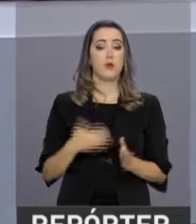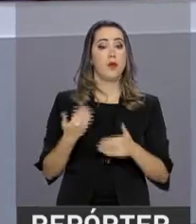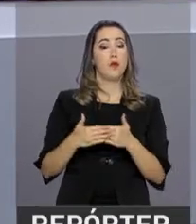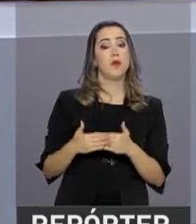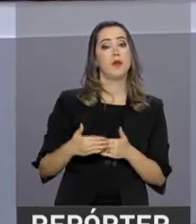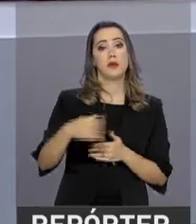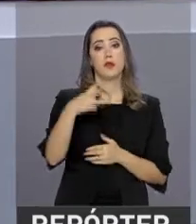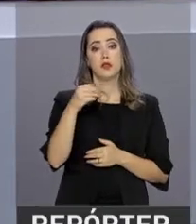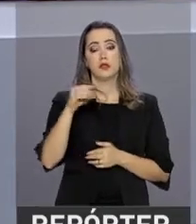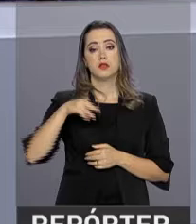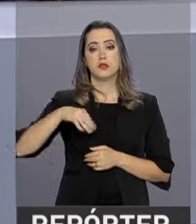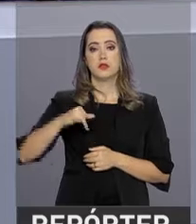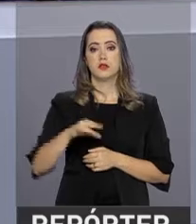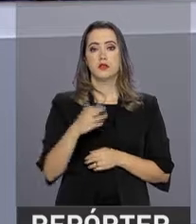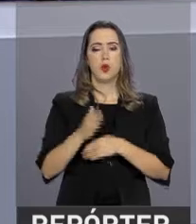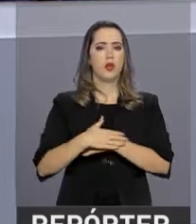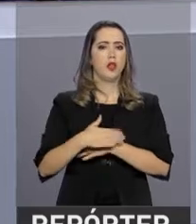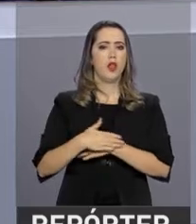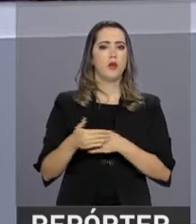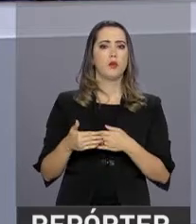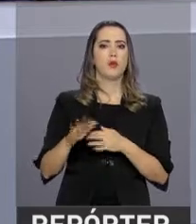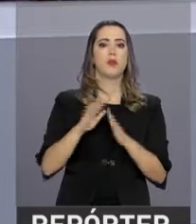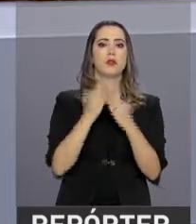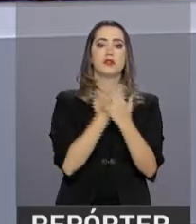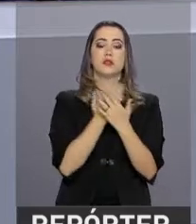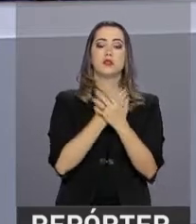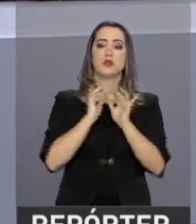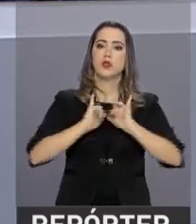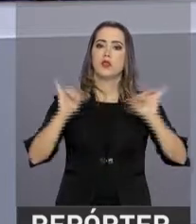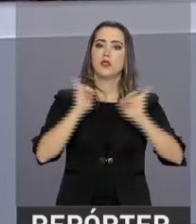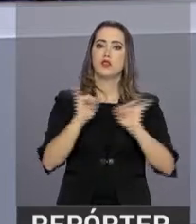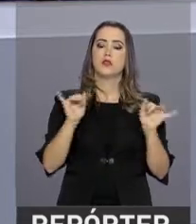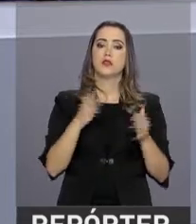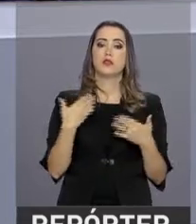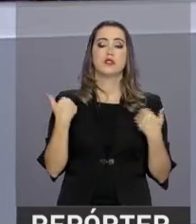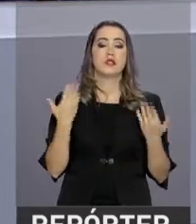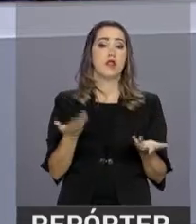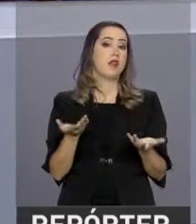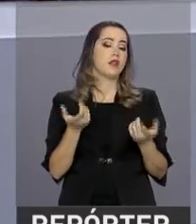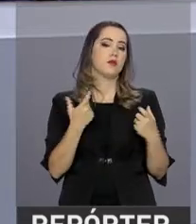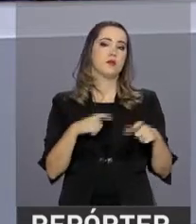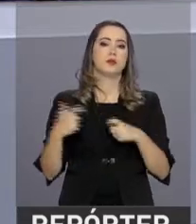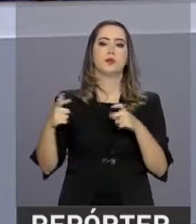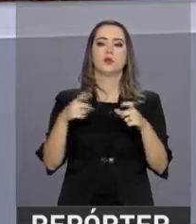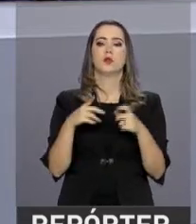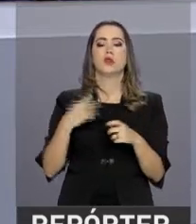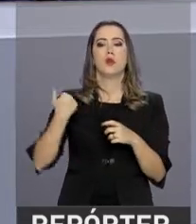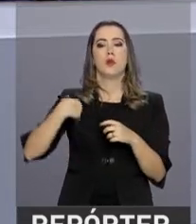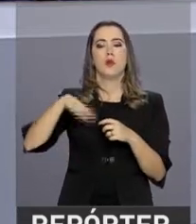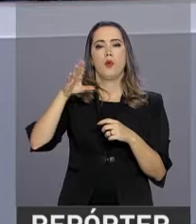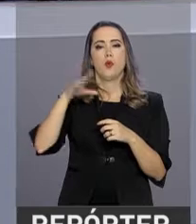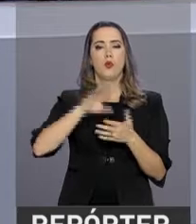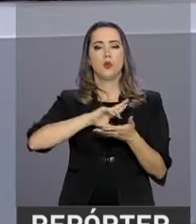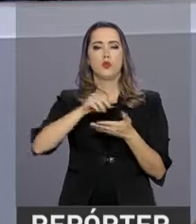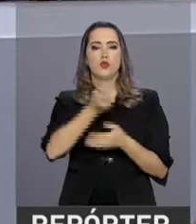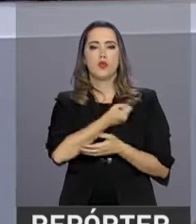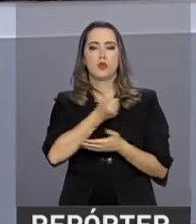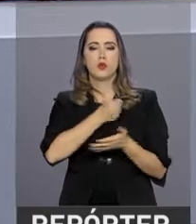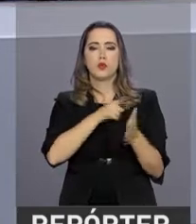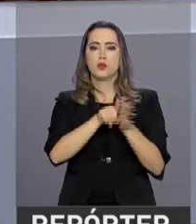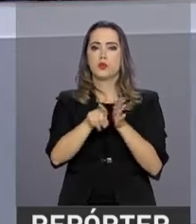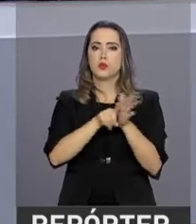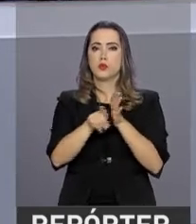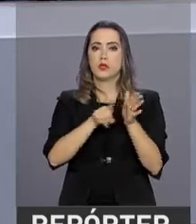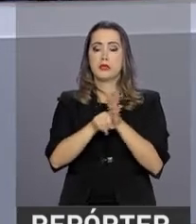para 30 de maio o prazo para as escolas informarem os dados na plataforma digital do programa Mais Alfabetização. O